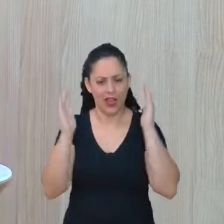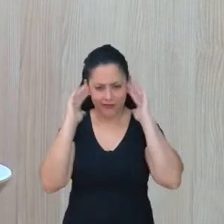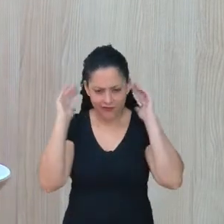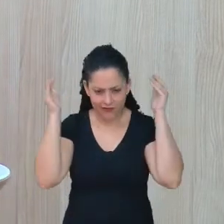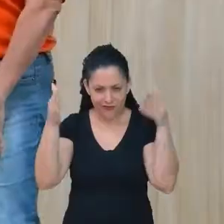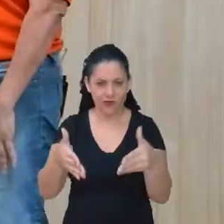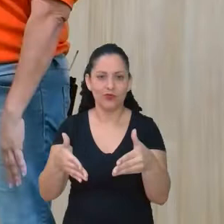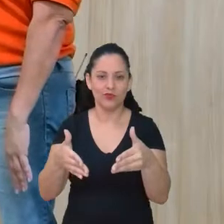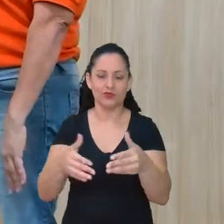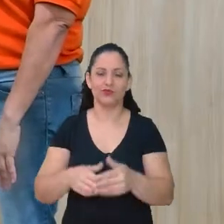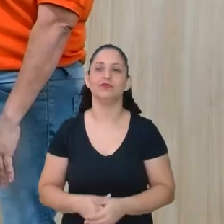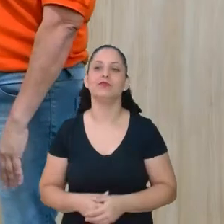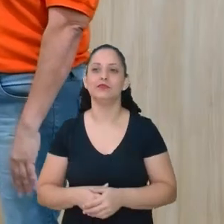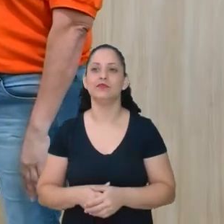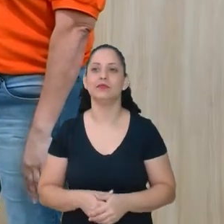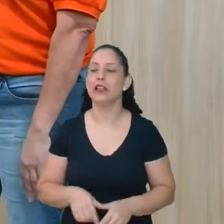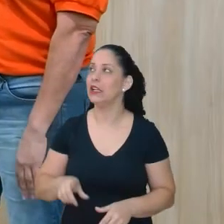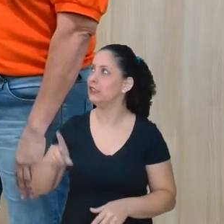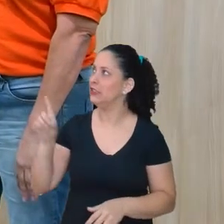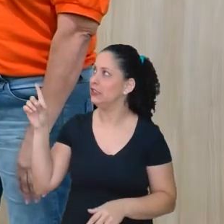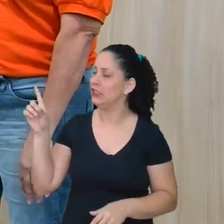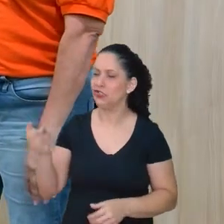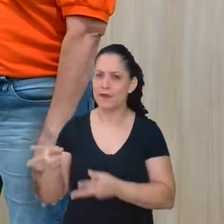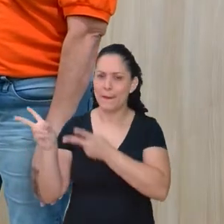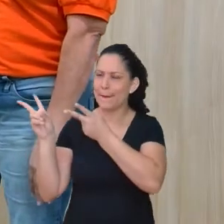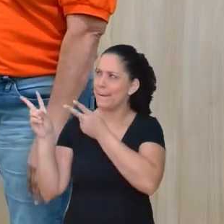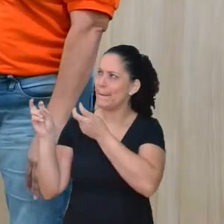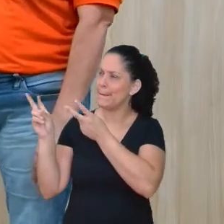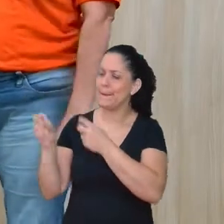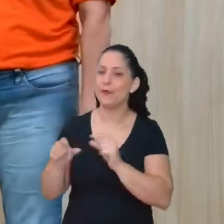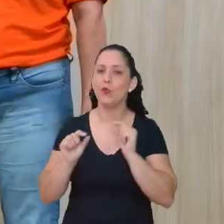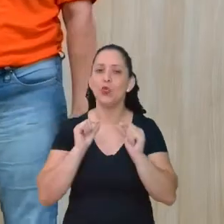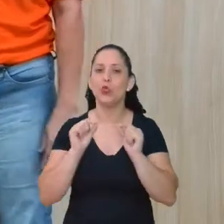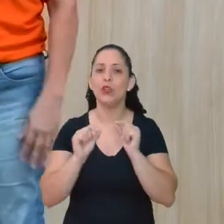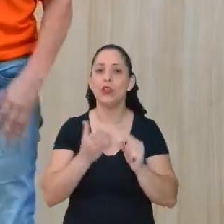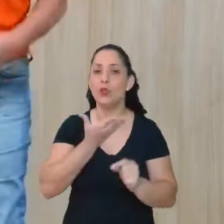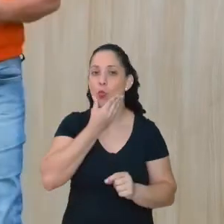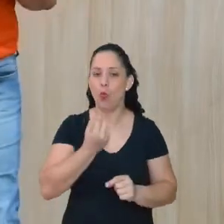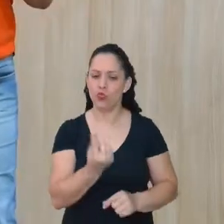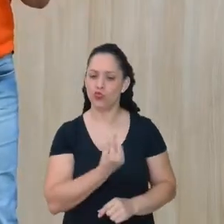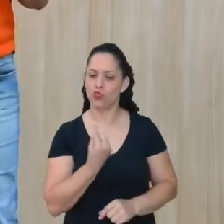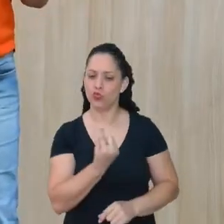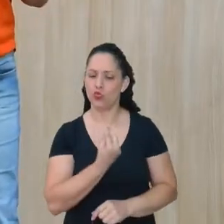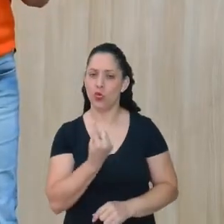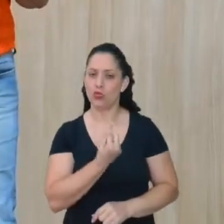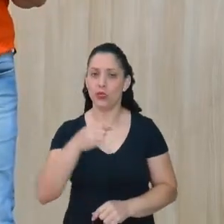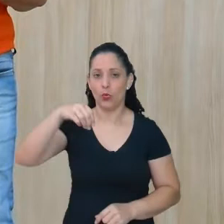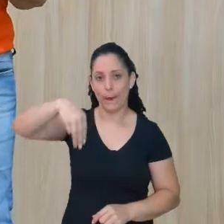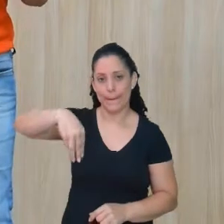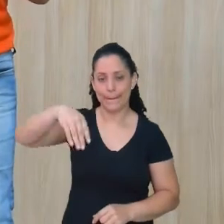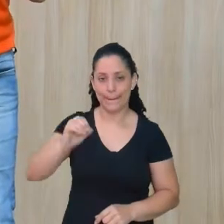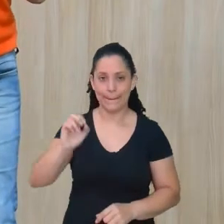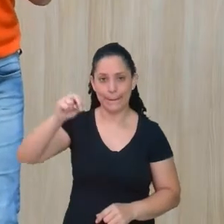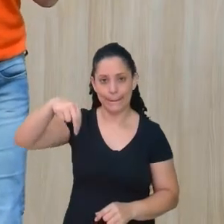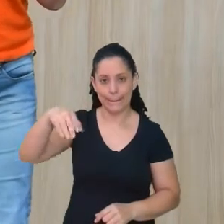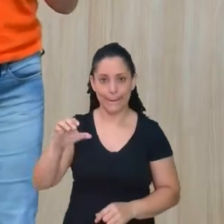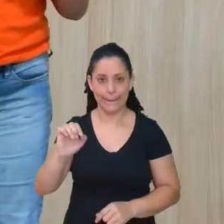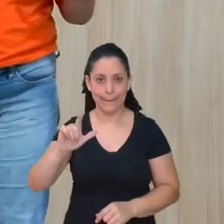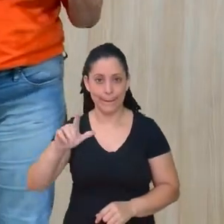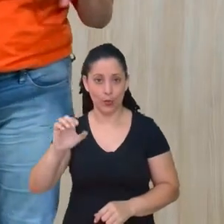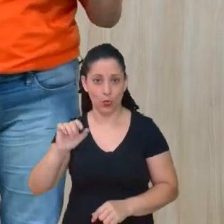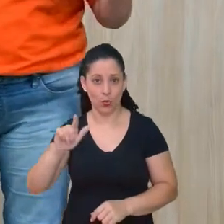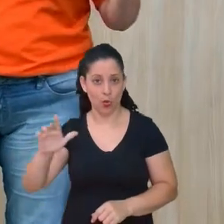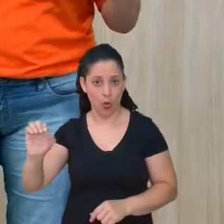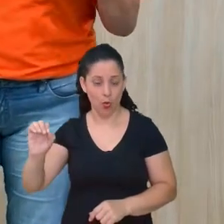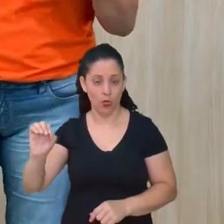Estudar. Aí nessa leitura a gente vê que o ator está em cena, é um monólogo, e se chama monólogo quando o ator está